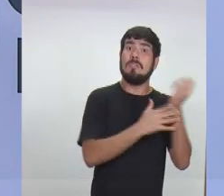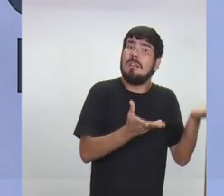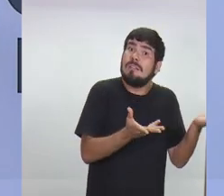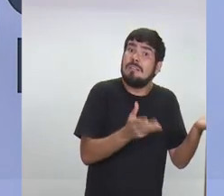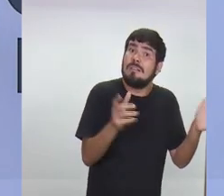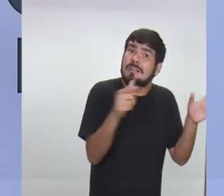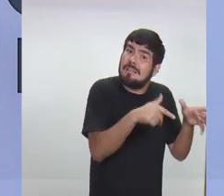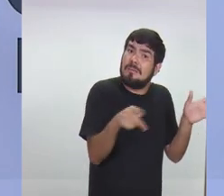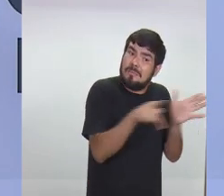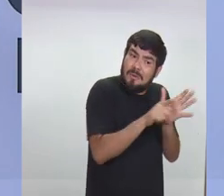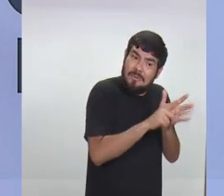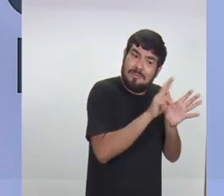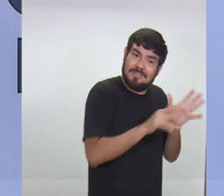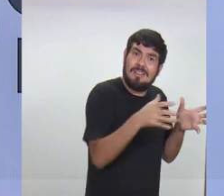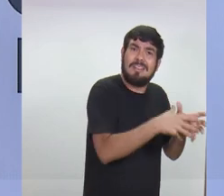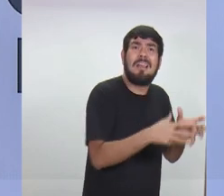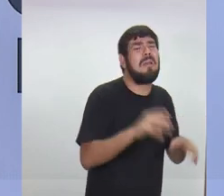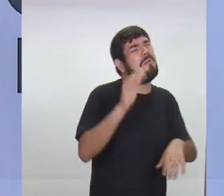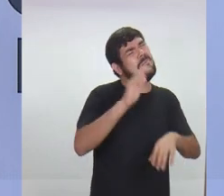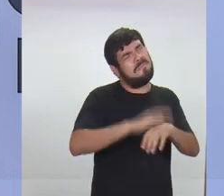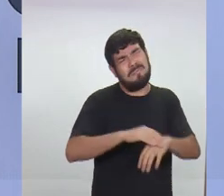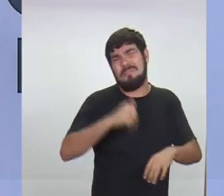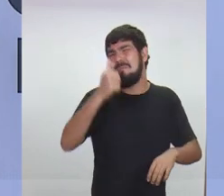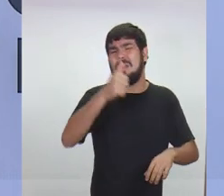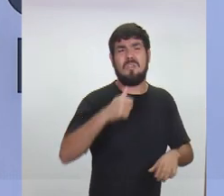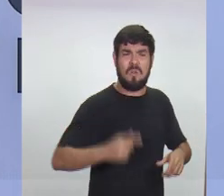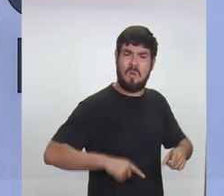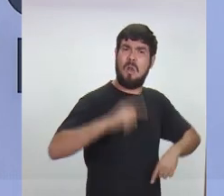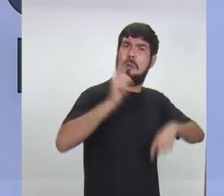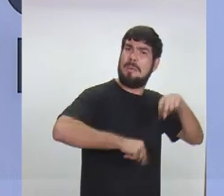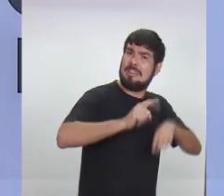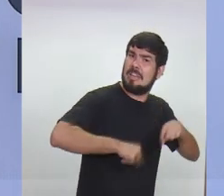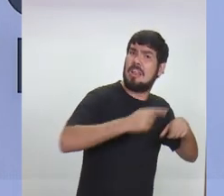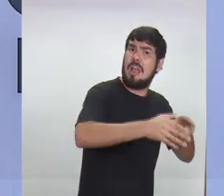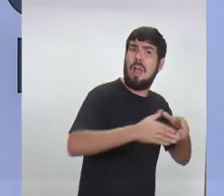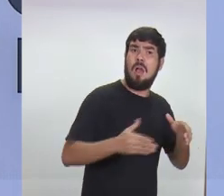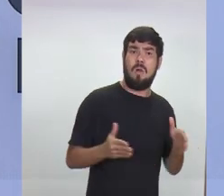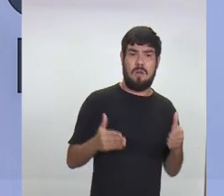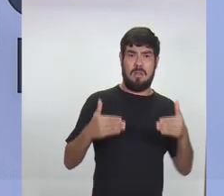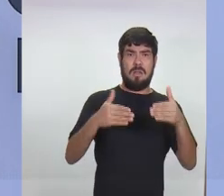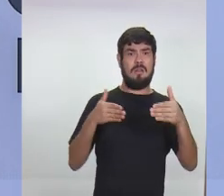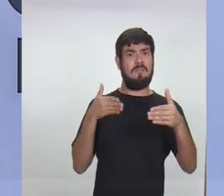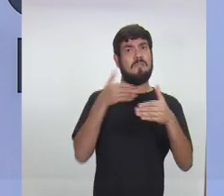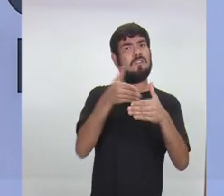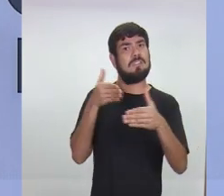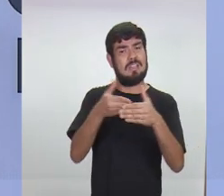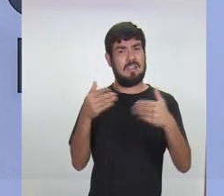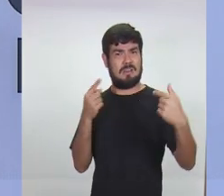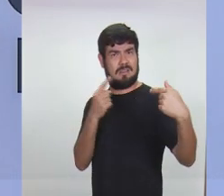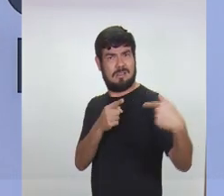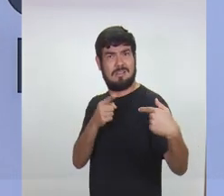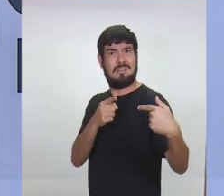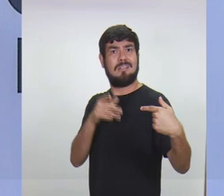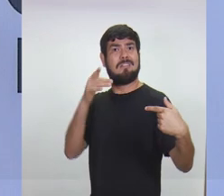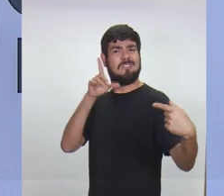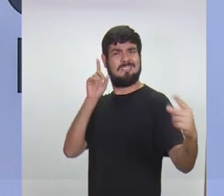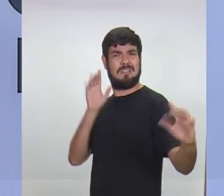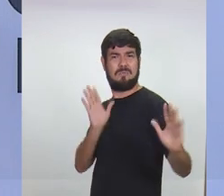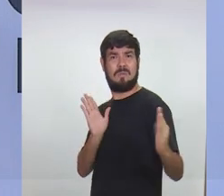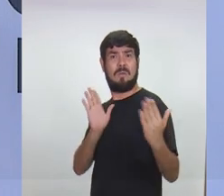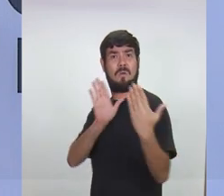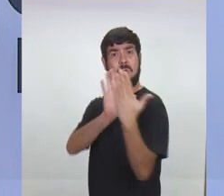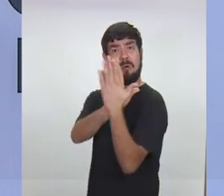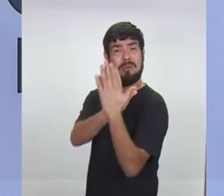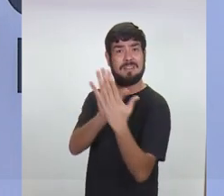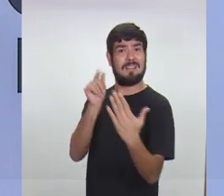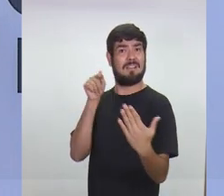aparelhado melhor nossa polícia tá pra ter aparelhado melhor nossas fronteiras que é isso que nós estaremos combatendo a essa violência que nós estamos vendo